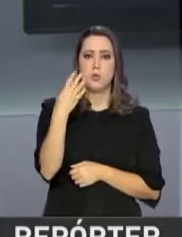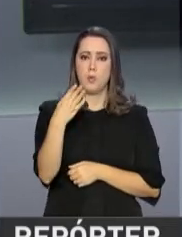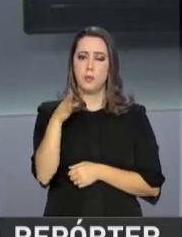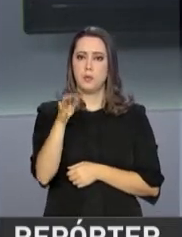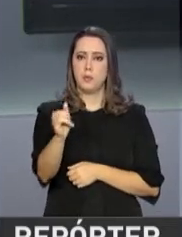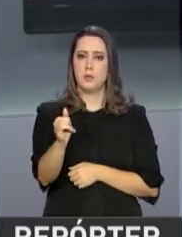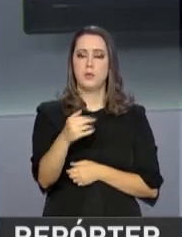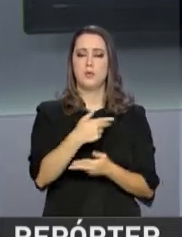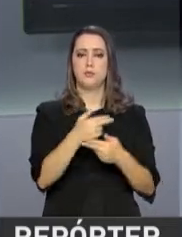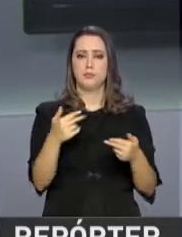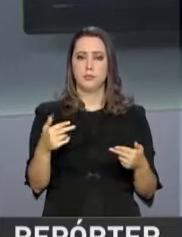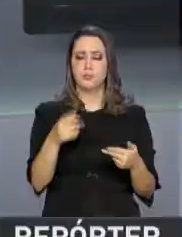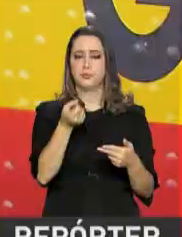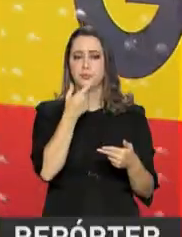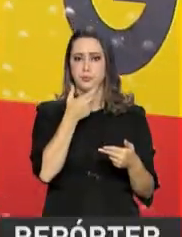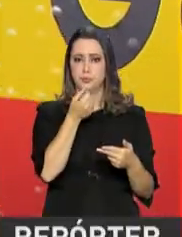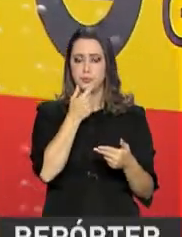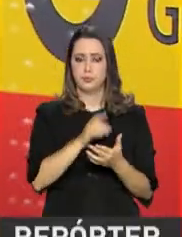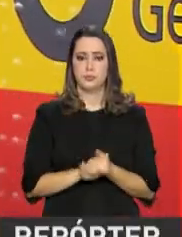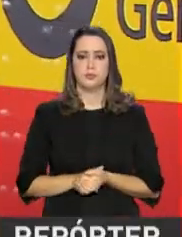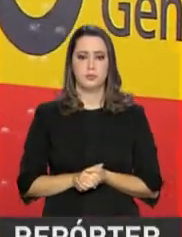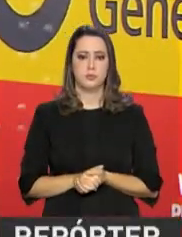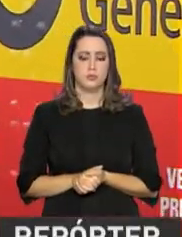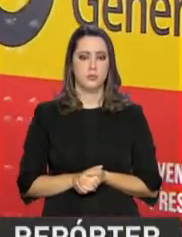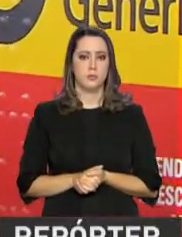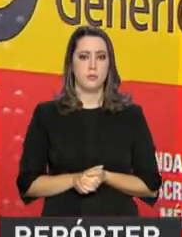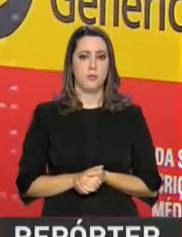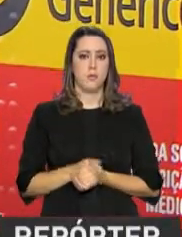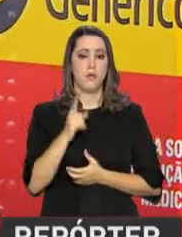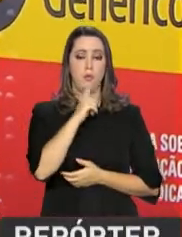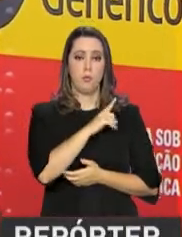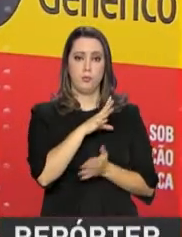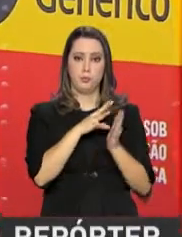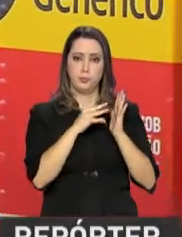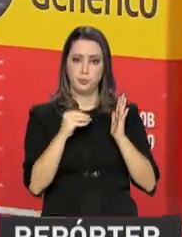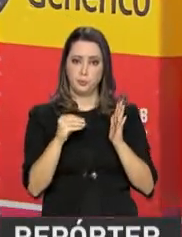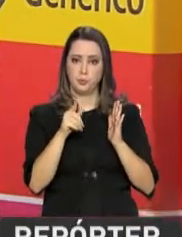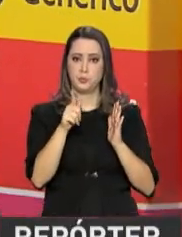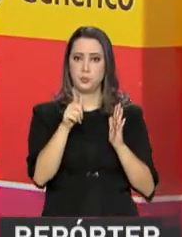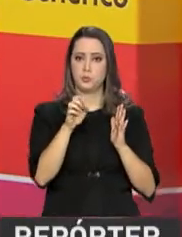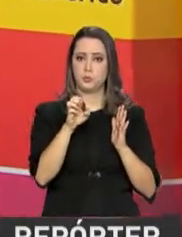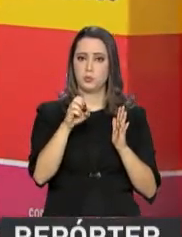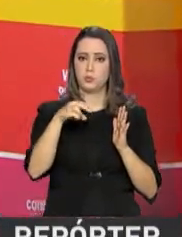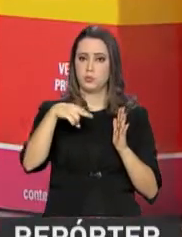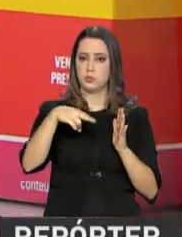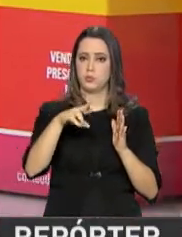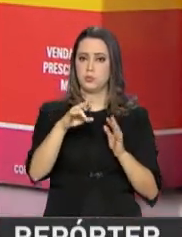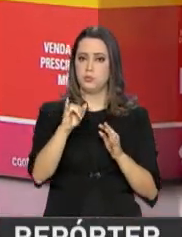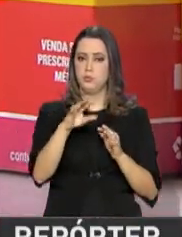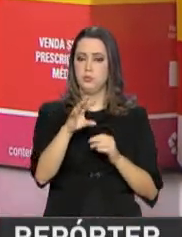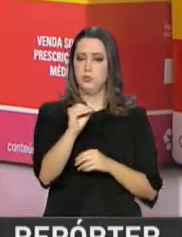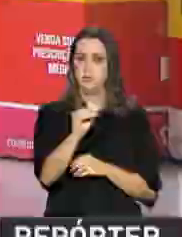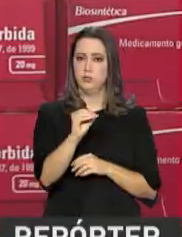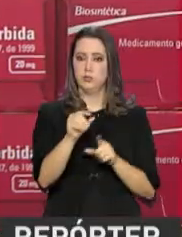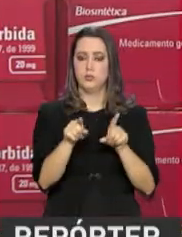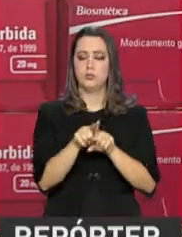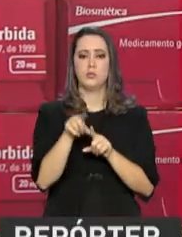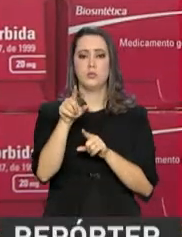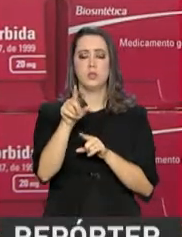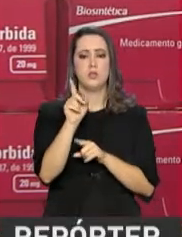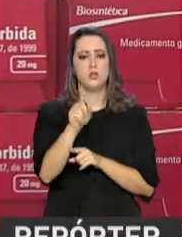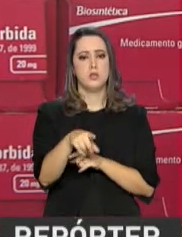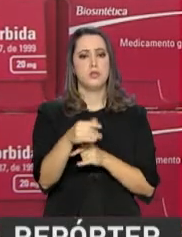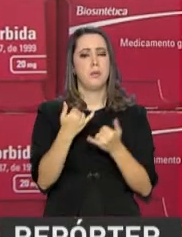embalagens de remédios genéricos foram os produtos mais vendidos pela indústria farmacêutica brasileira